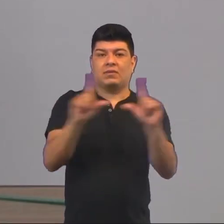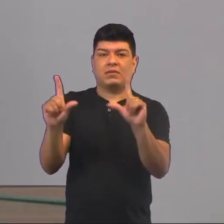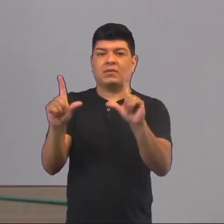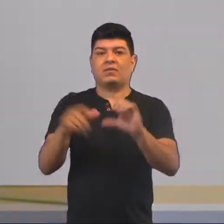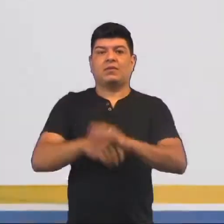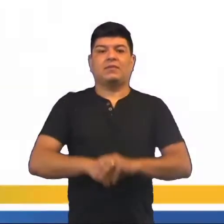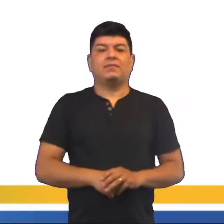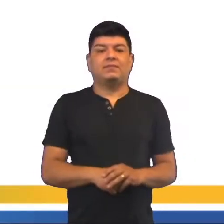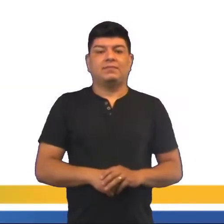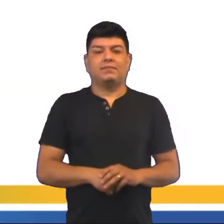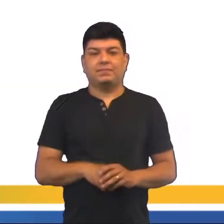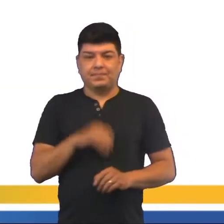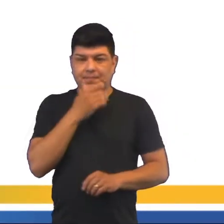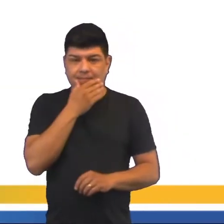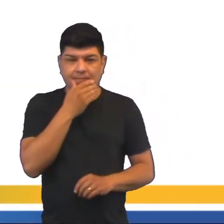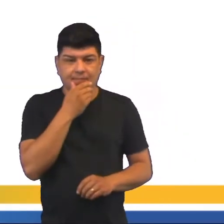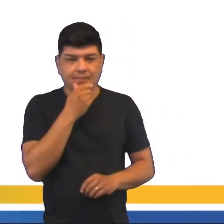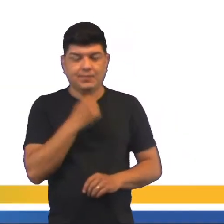na telinha.